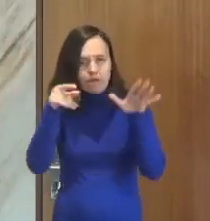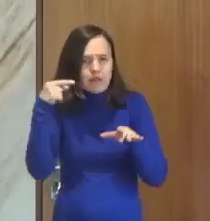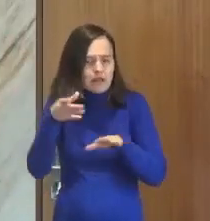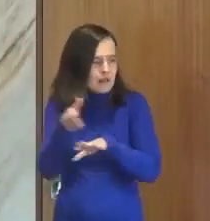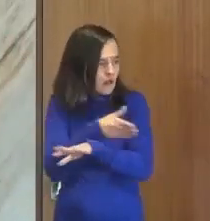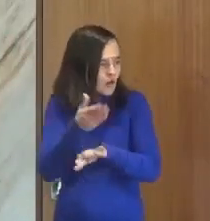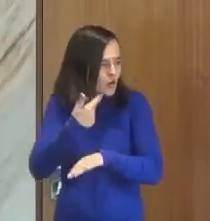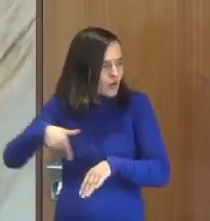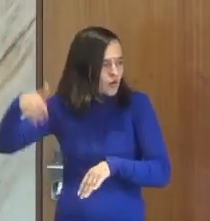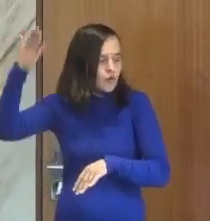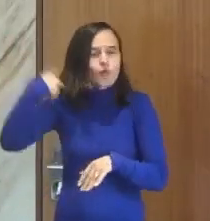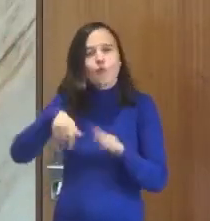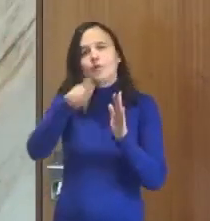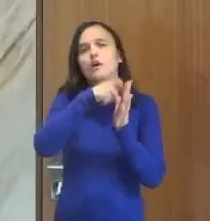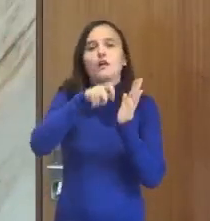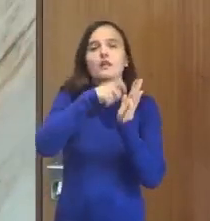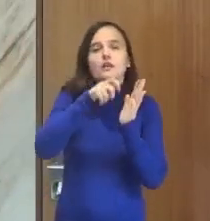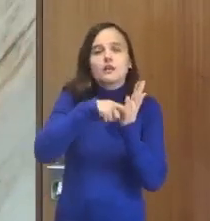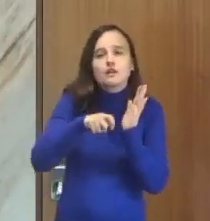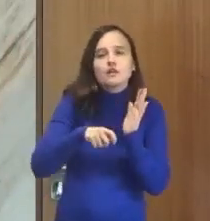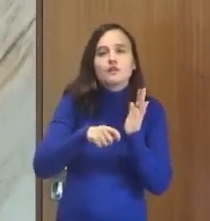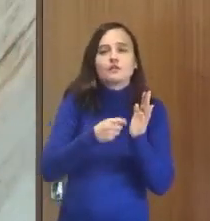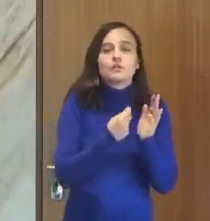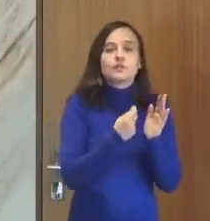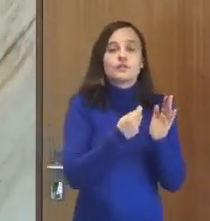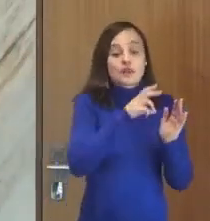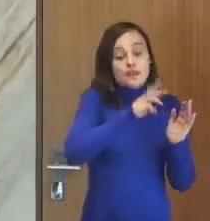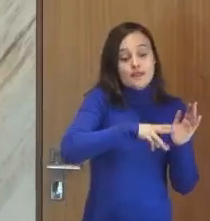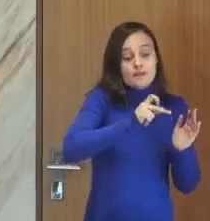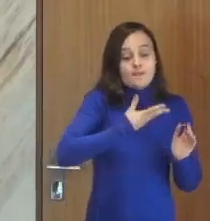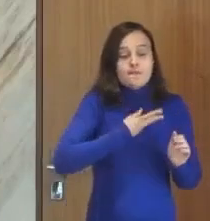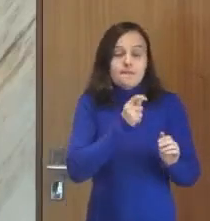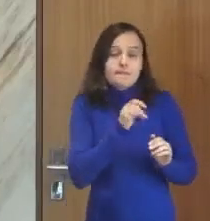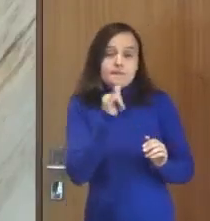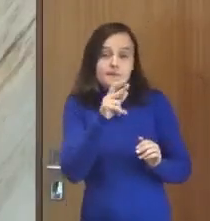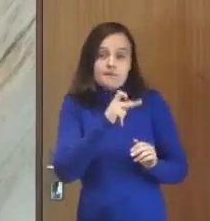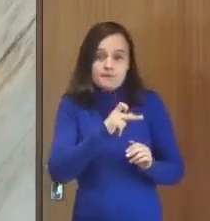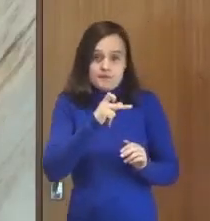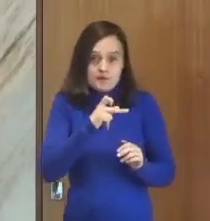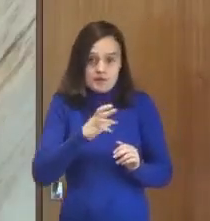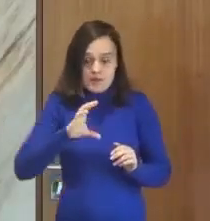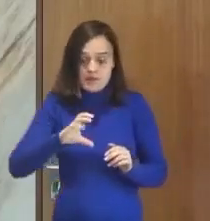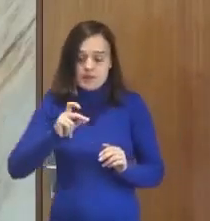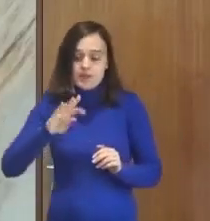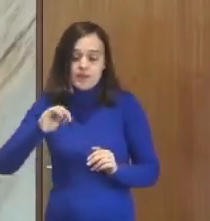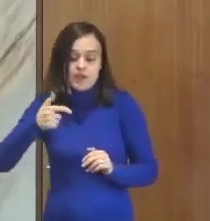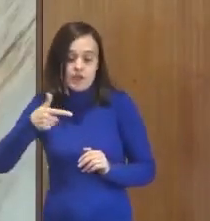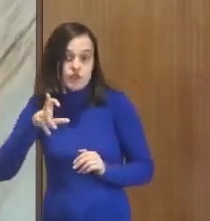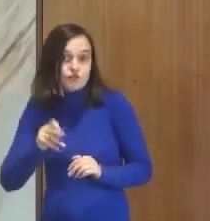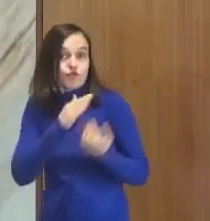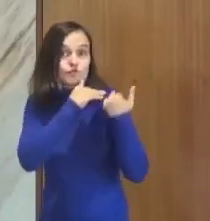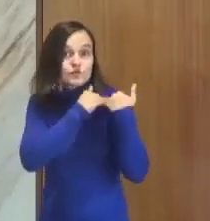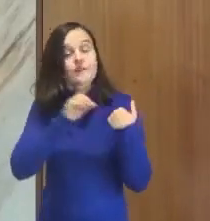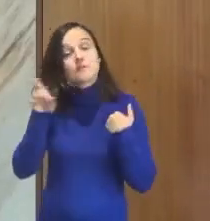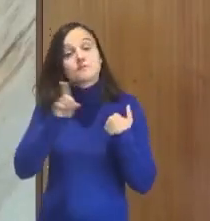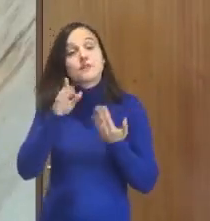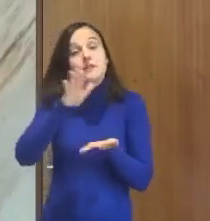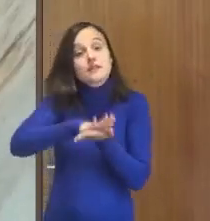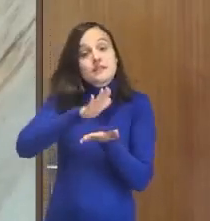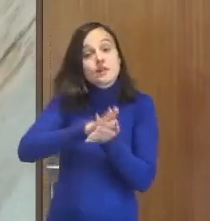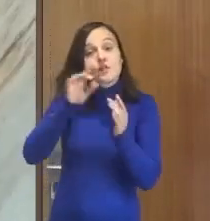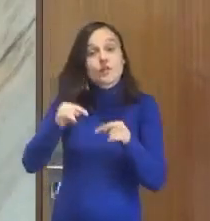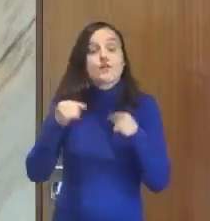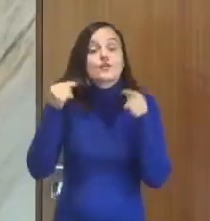A dedicatória de Bento Madeira de Castro, que foi o responsável por esta primeira edição. Depois temos,